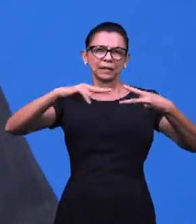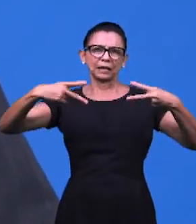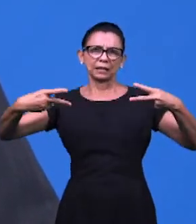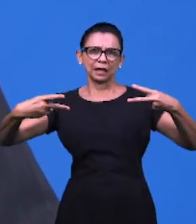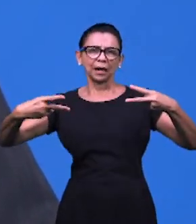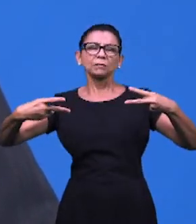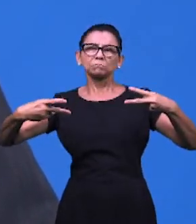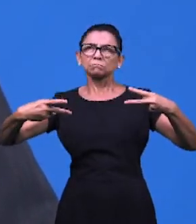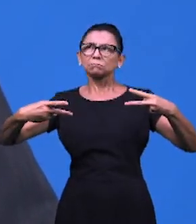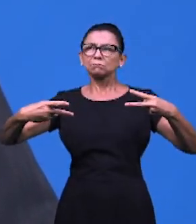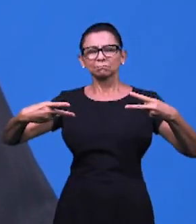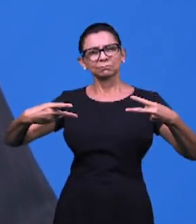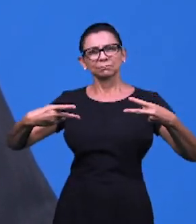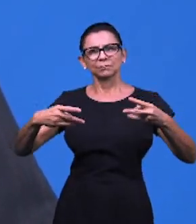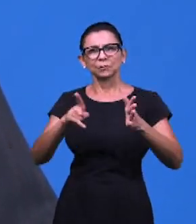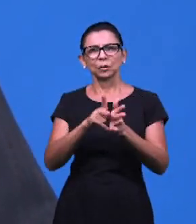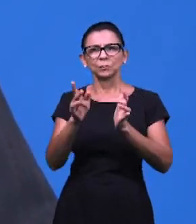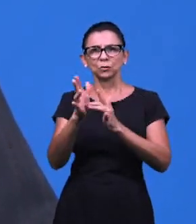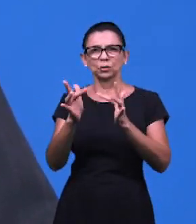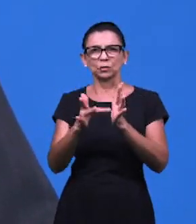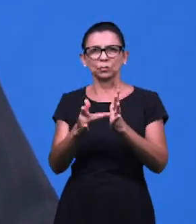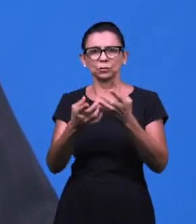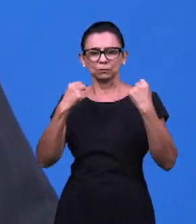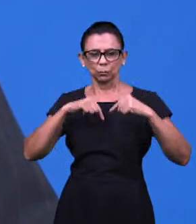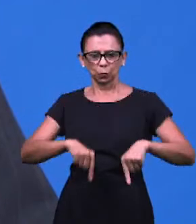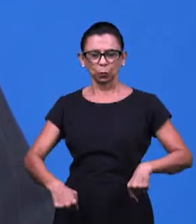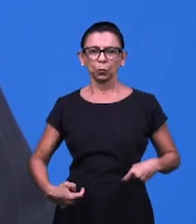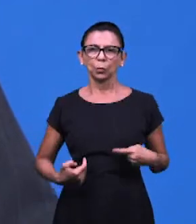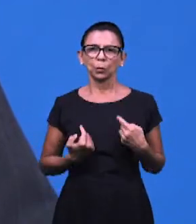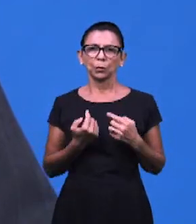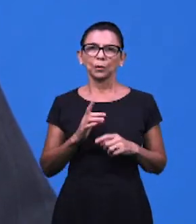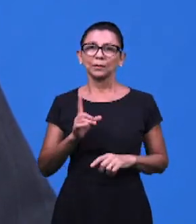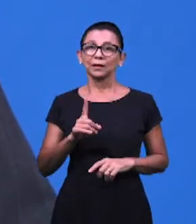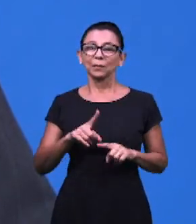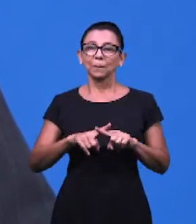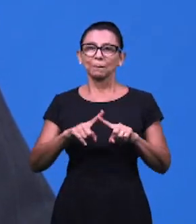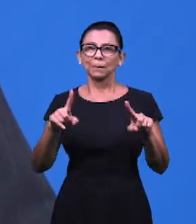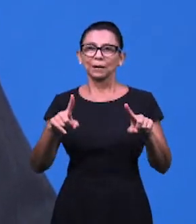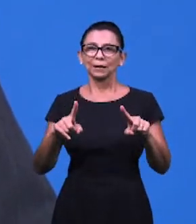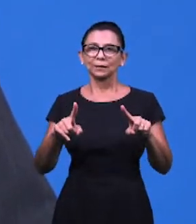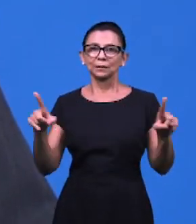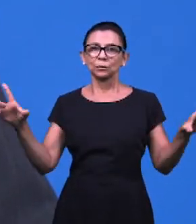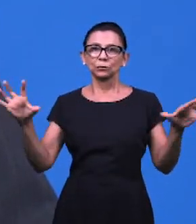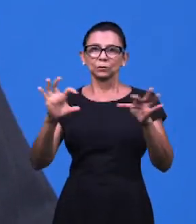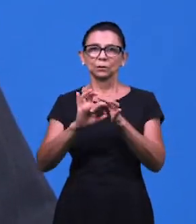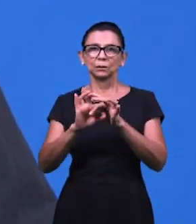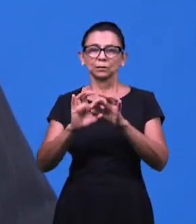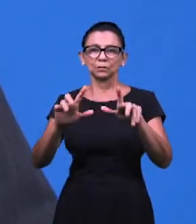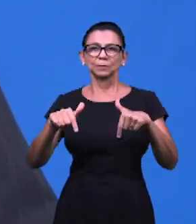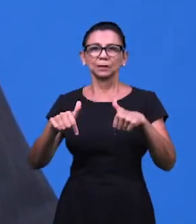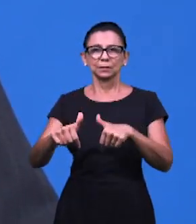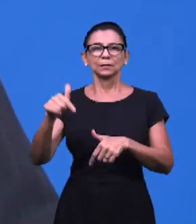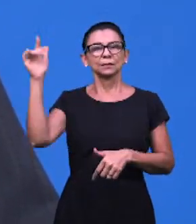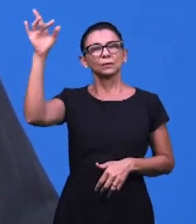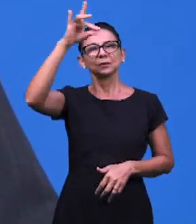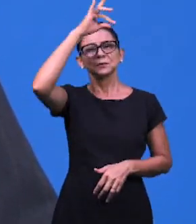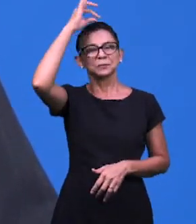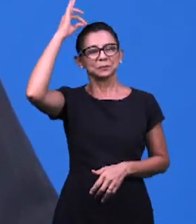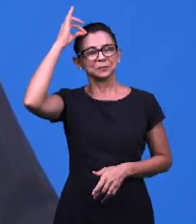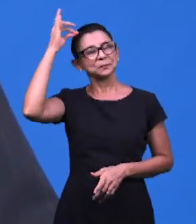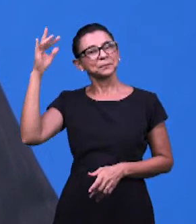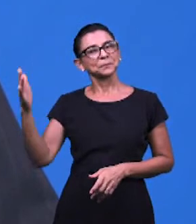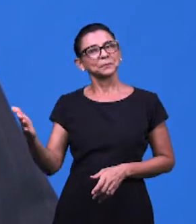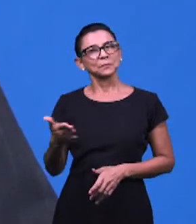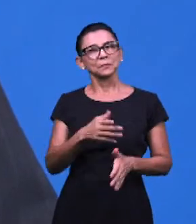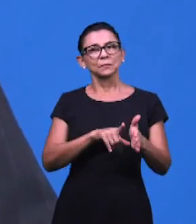sanguíneos, mas somos ligados ao Senhor Jesus pela ação do Espírito Santo. Que coisa maravilhosa, glória a Jesus. Agora, essa